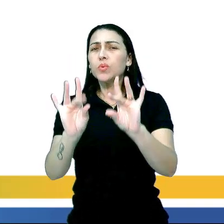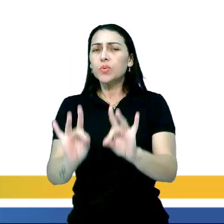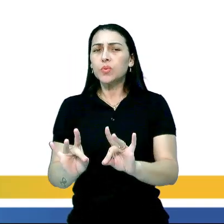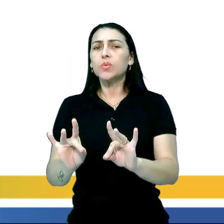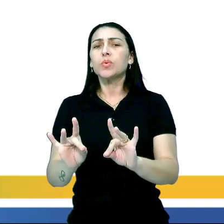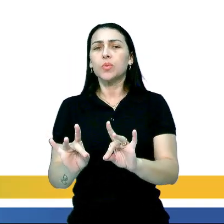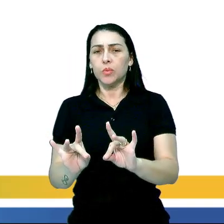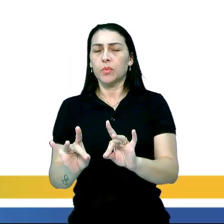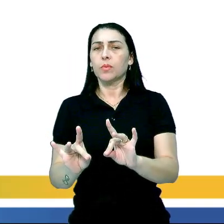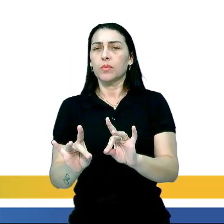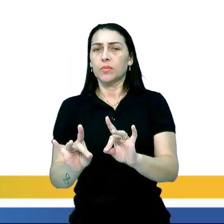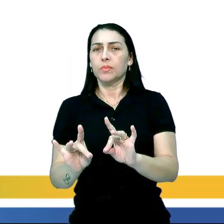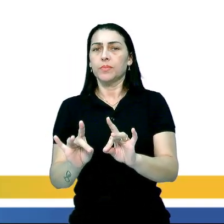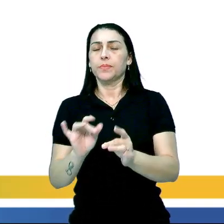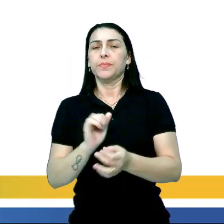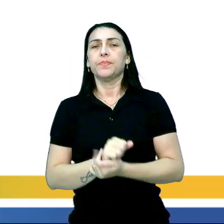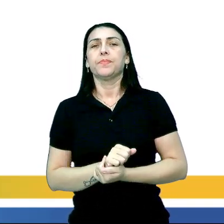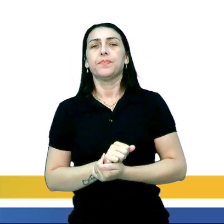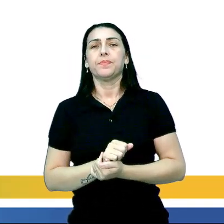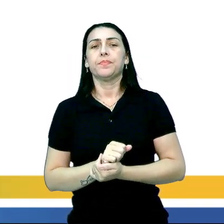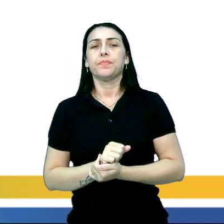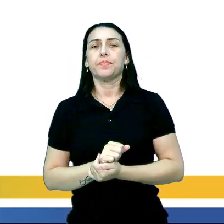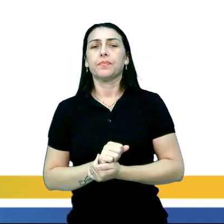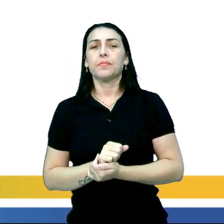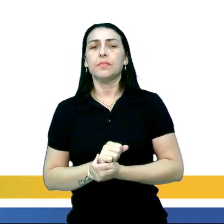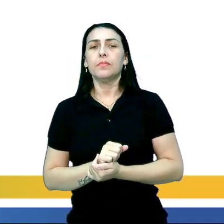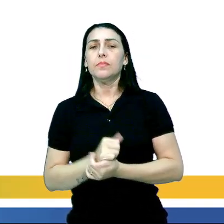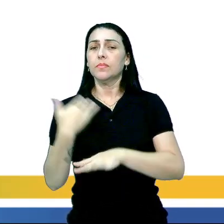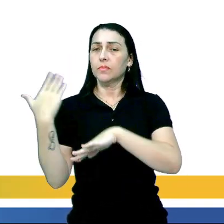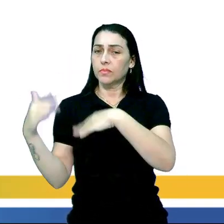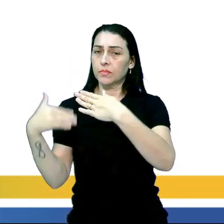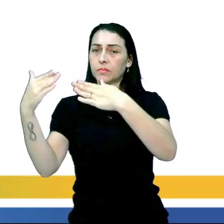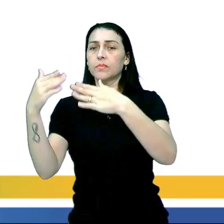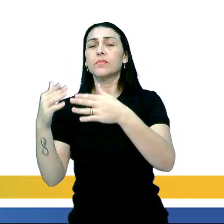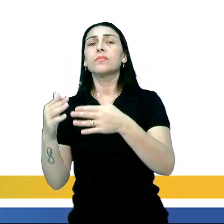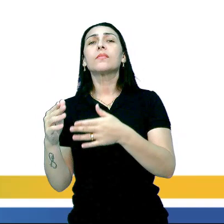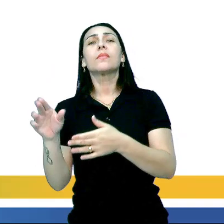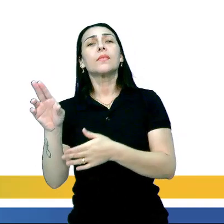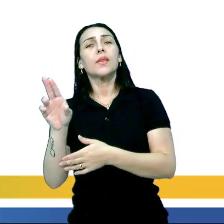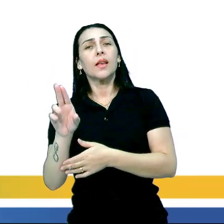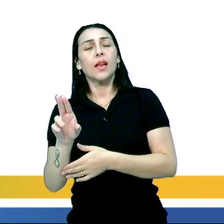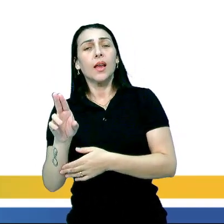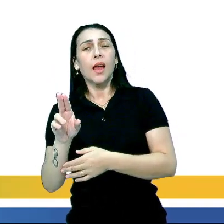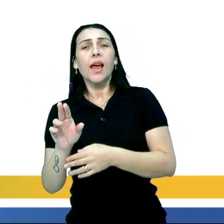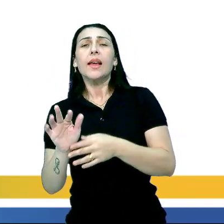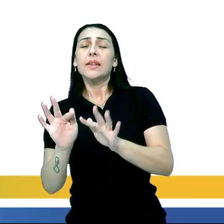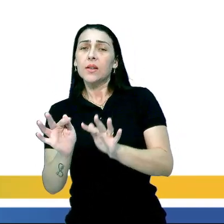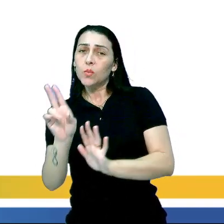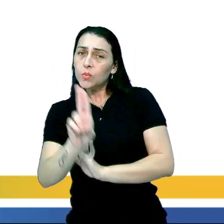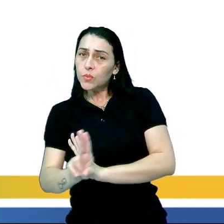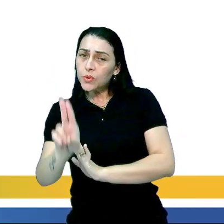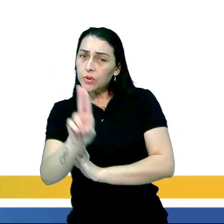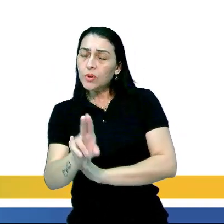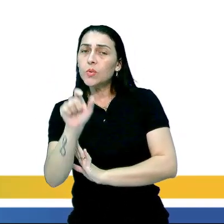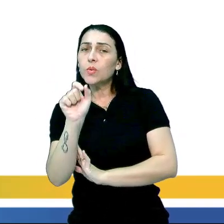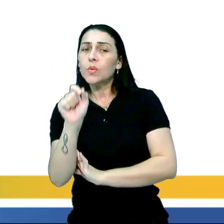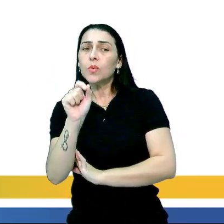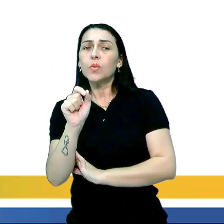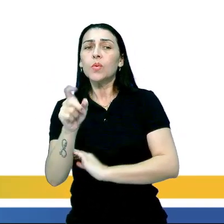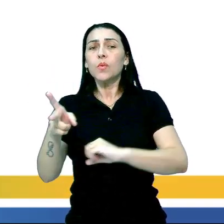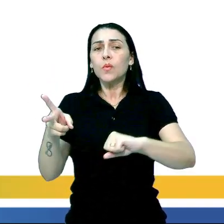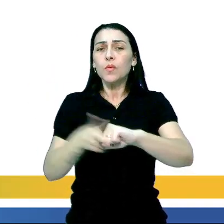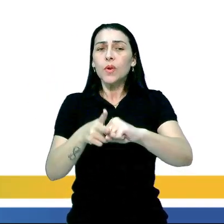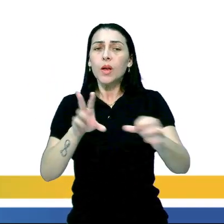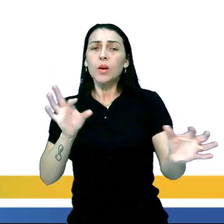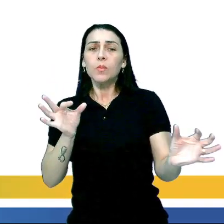ou características de forma detalhada. Para o seu desenvolvimento, é comum que ele utilize